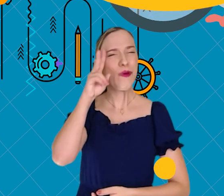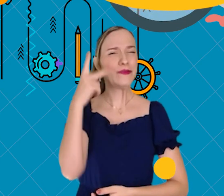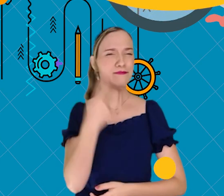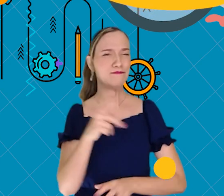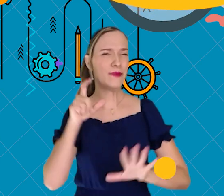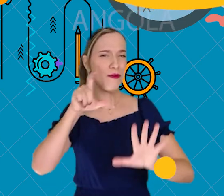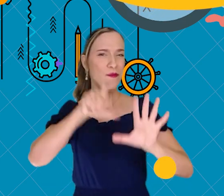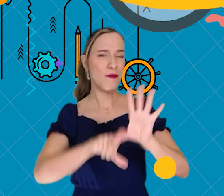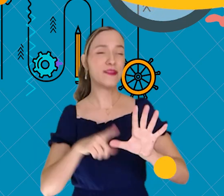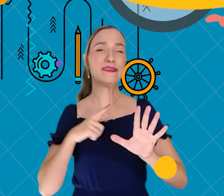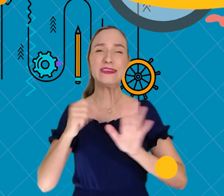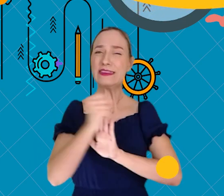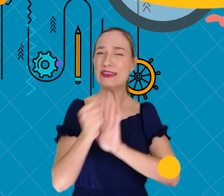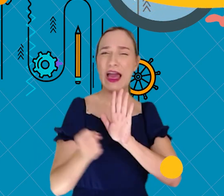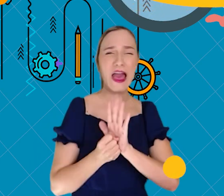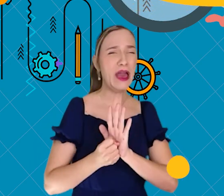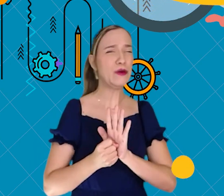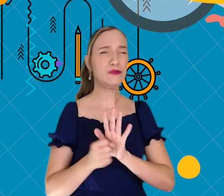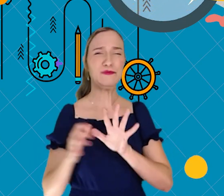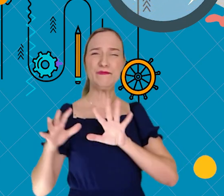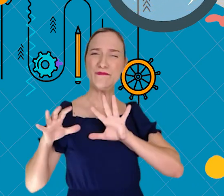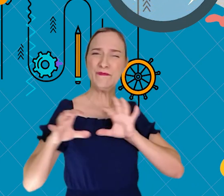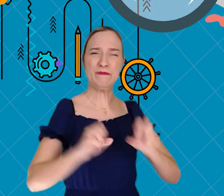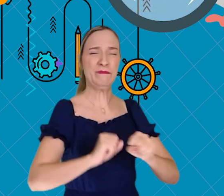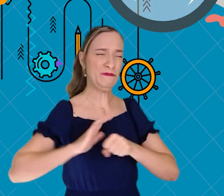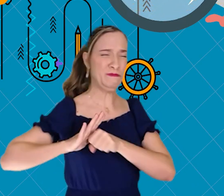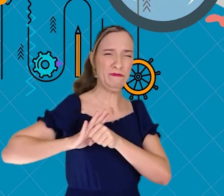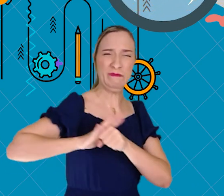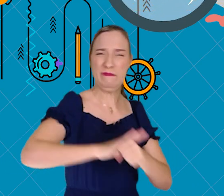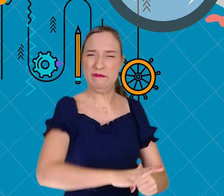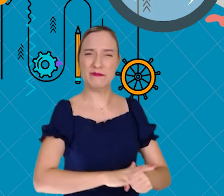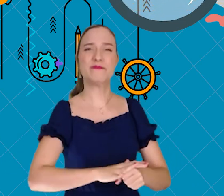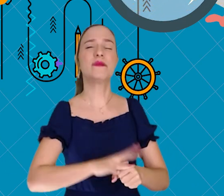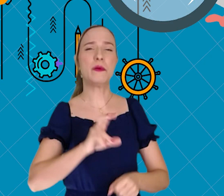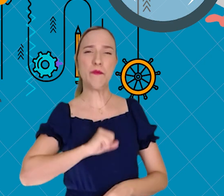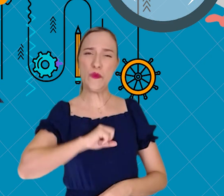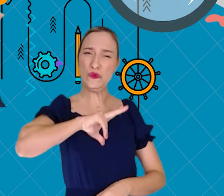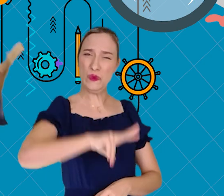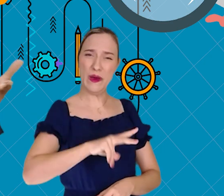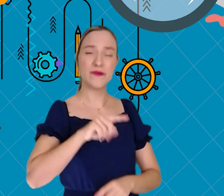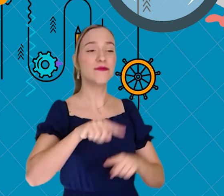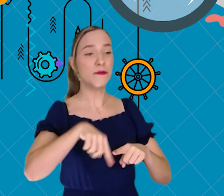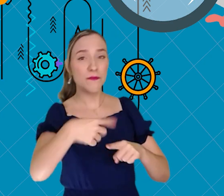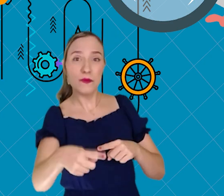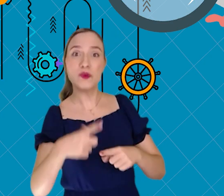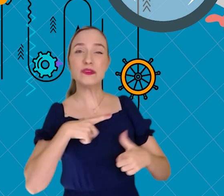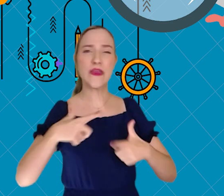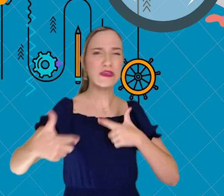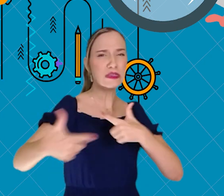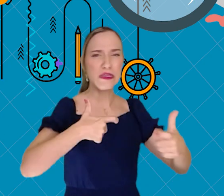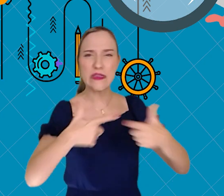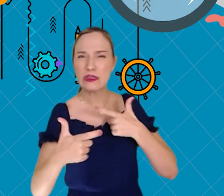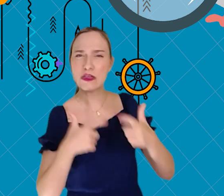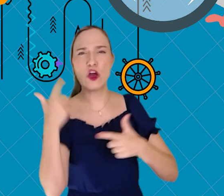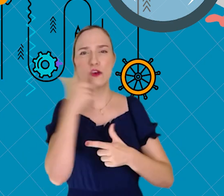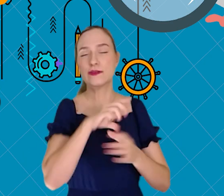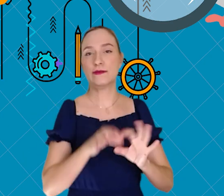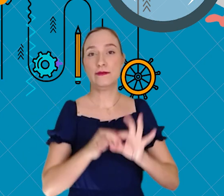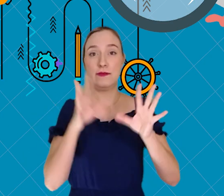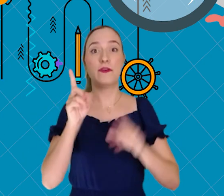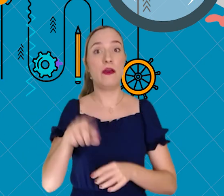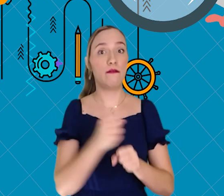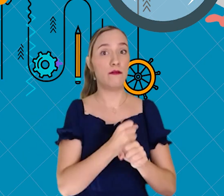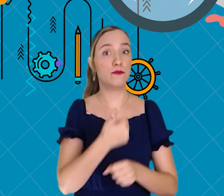é marcada por séculos de colonização portuguesa, seguida por uma longa guerra de independência, que durou